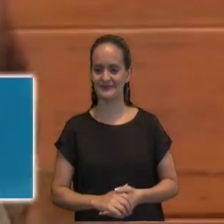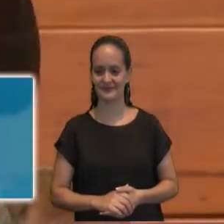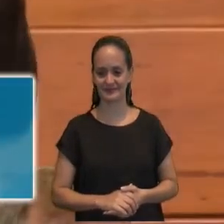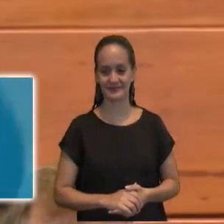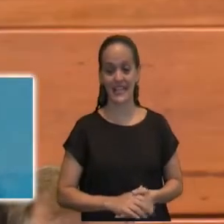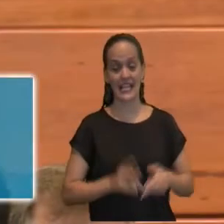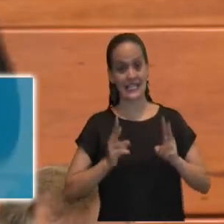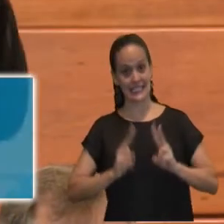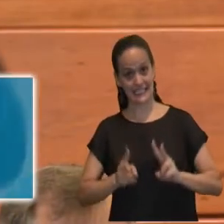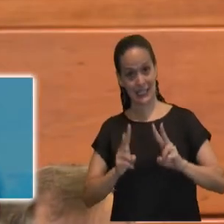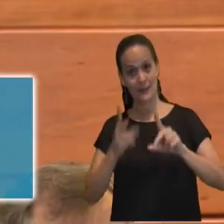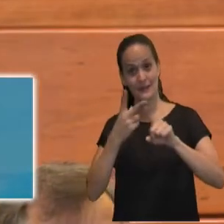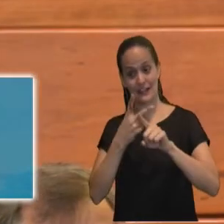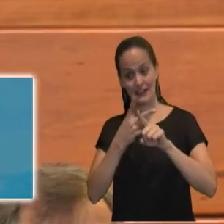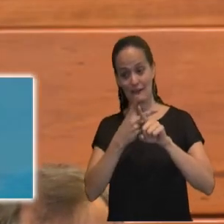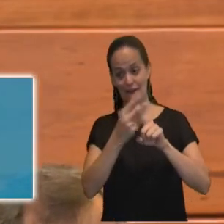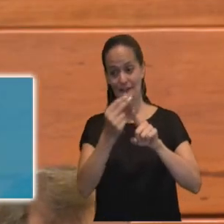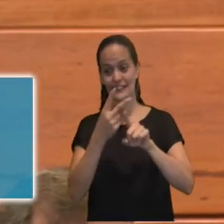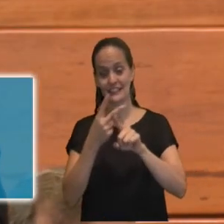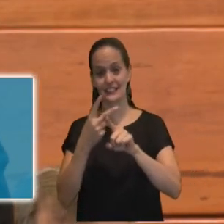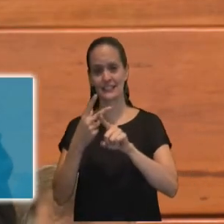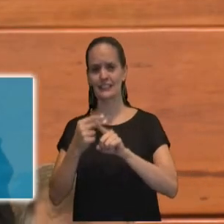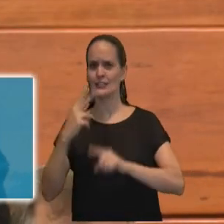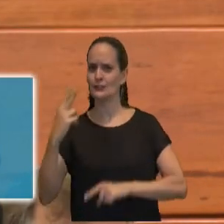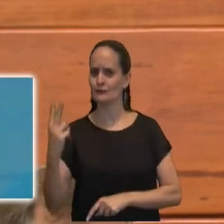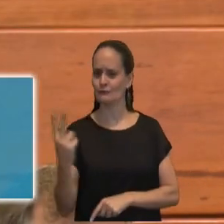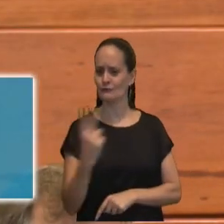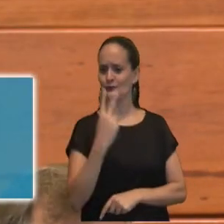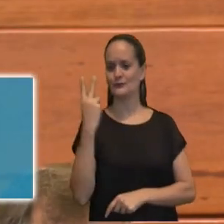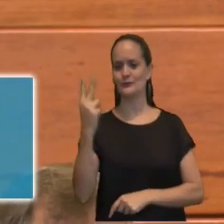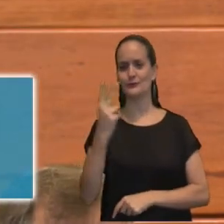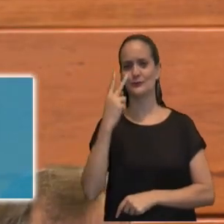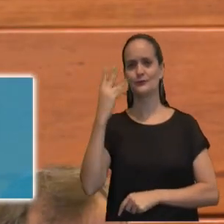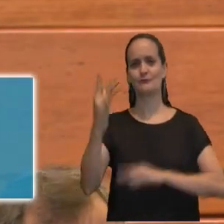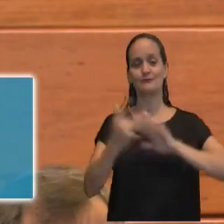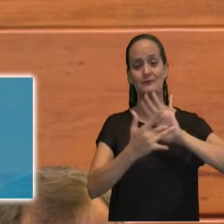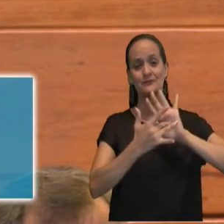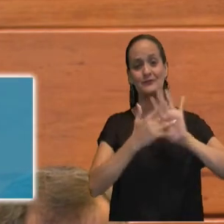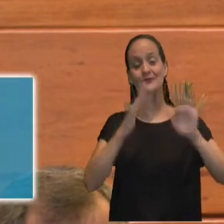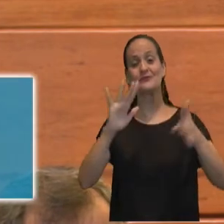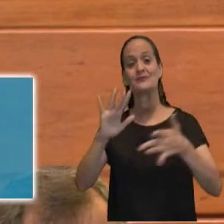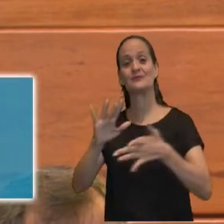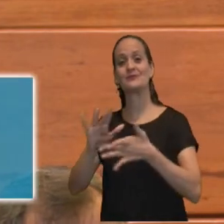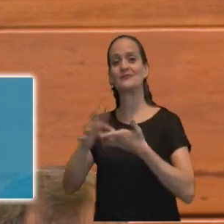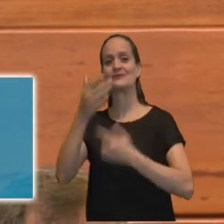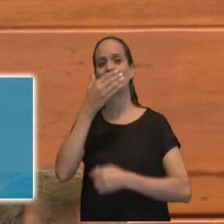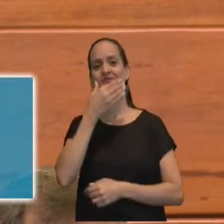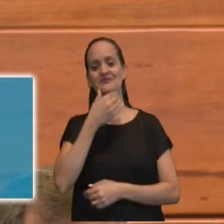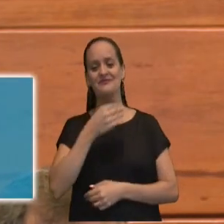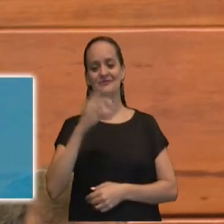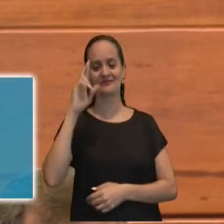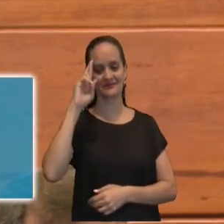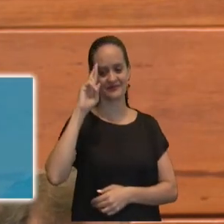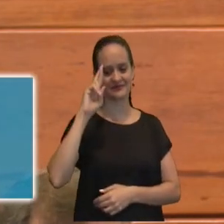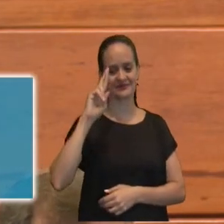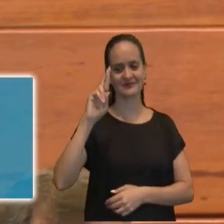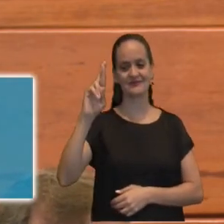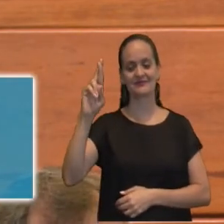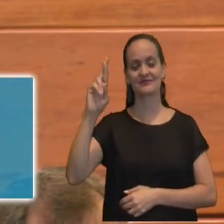Senhor. Sempre vencendo, muito valoroso, Cristo Jesus, o